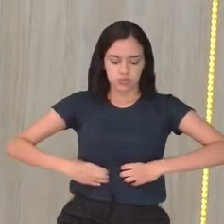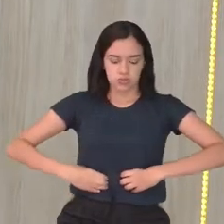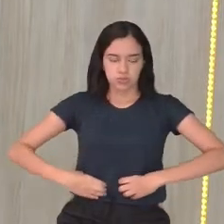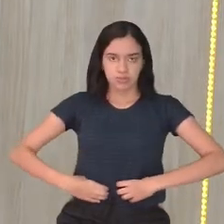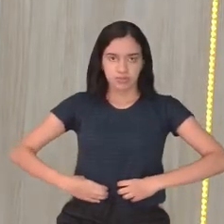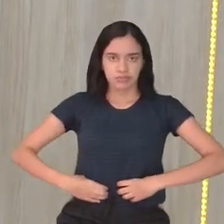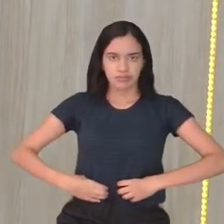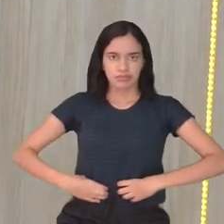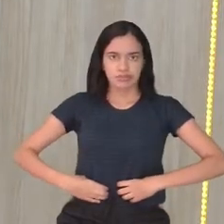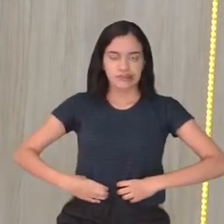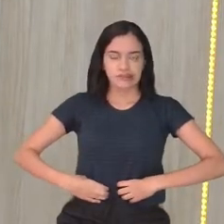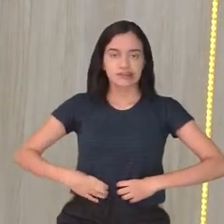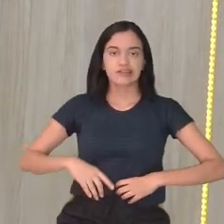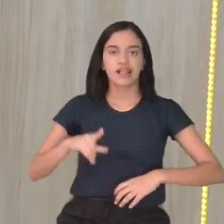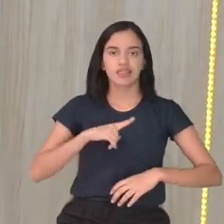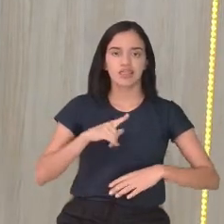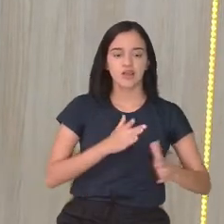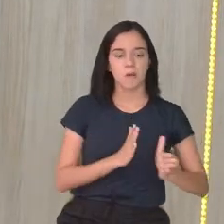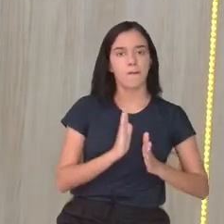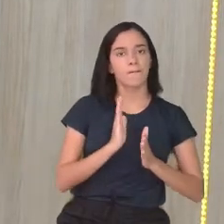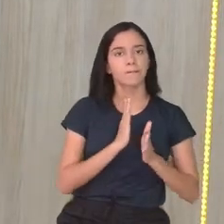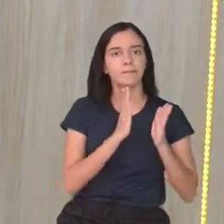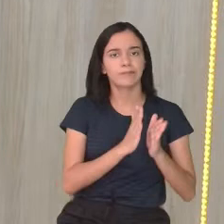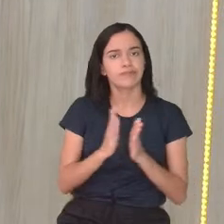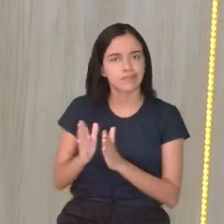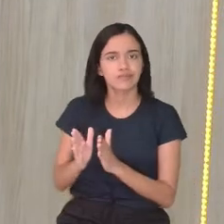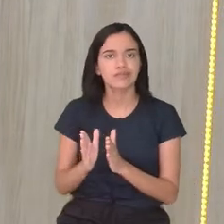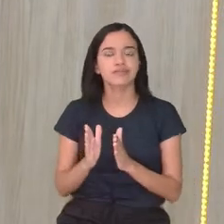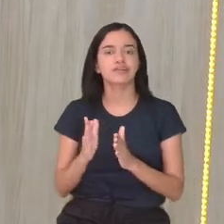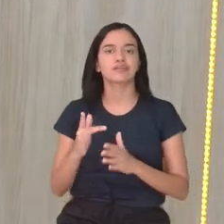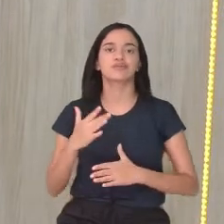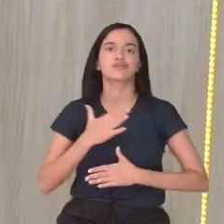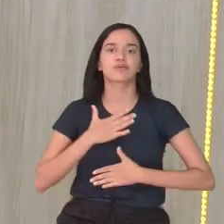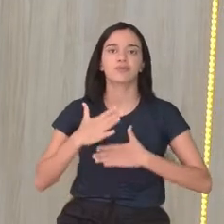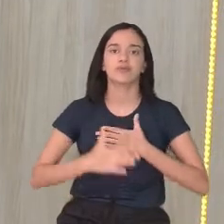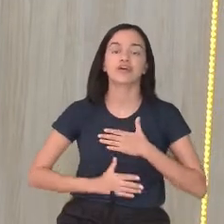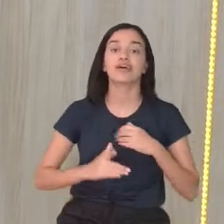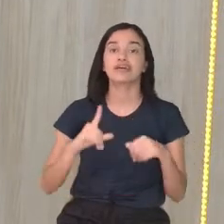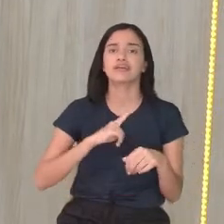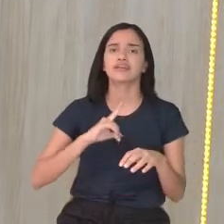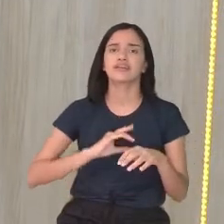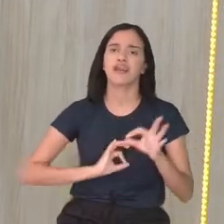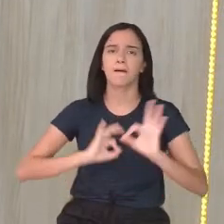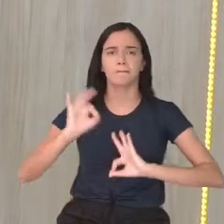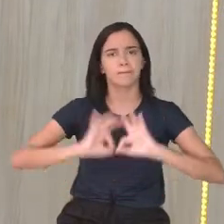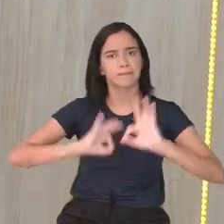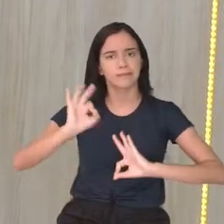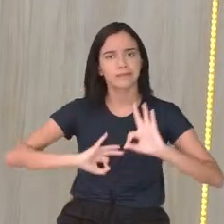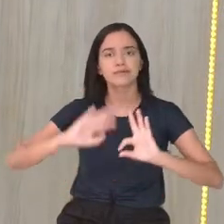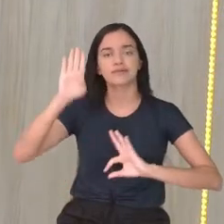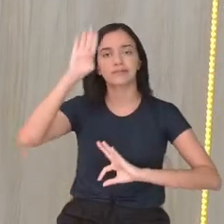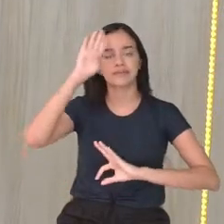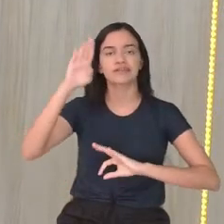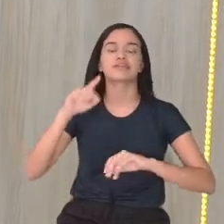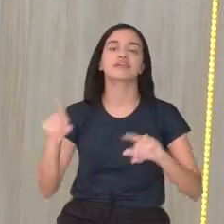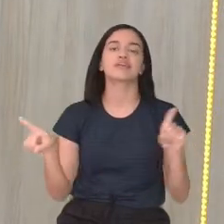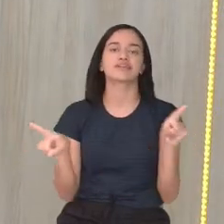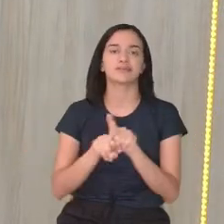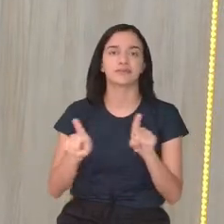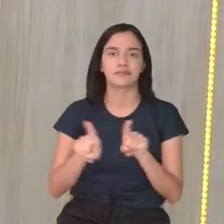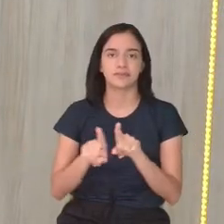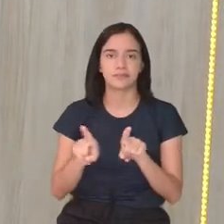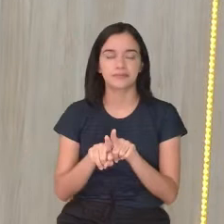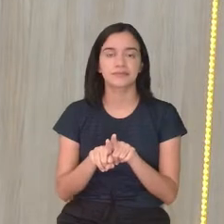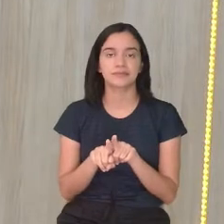todo um processo aí com essa questão corporal. E aí tinha essa questão da preparação militar, né?